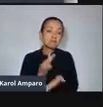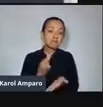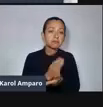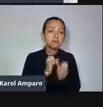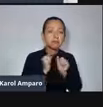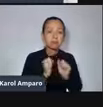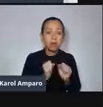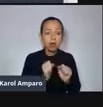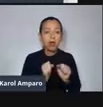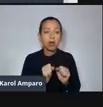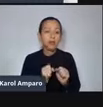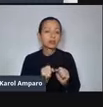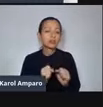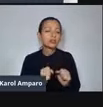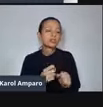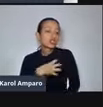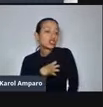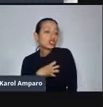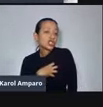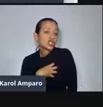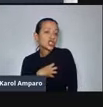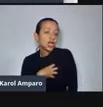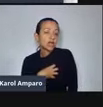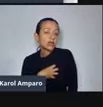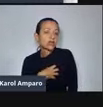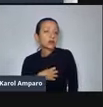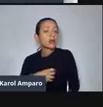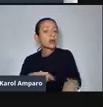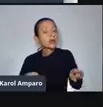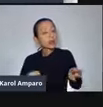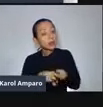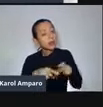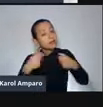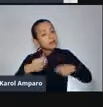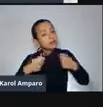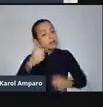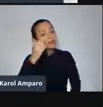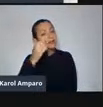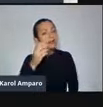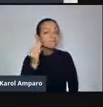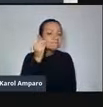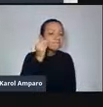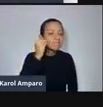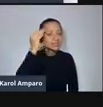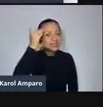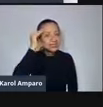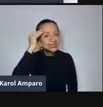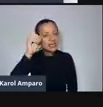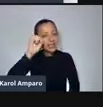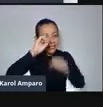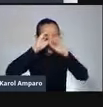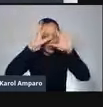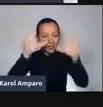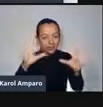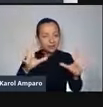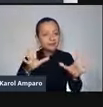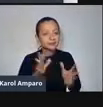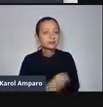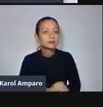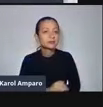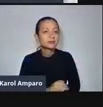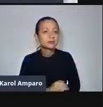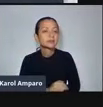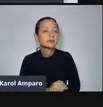ao falar tudo mais, e não saber entender, né? Por que não? Tem, todos nós. Então, esse senhor